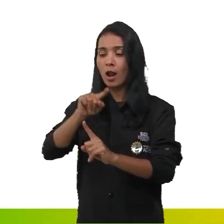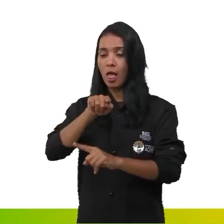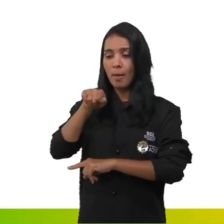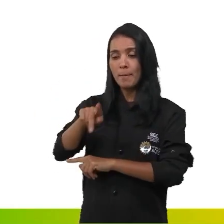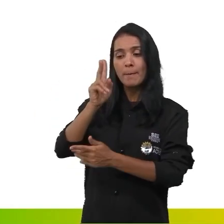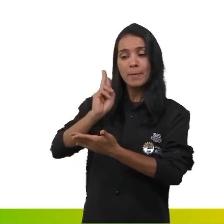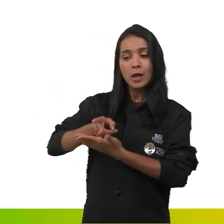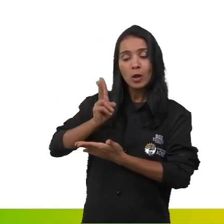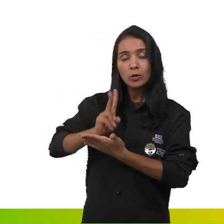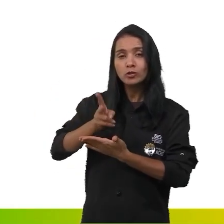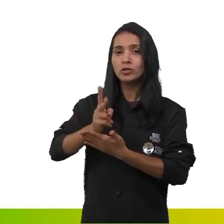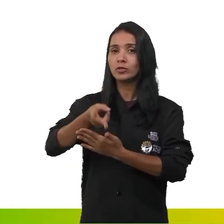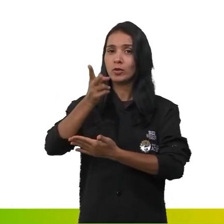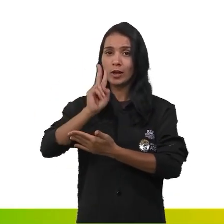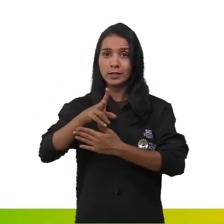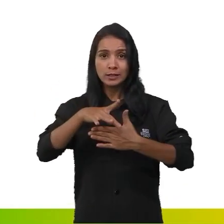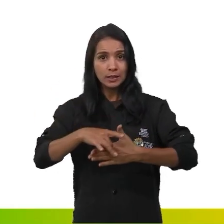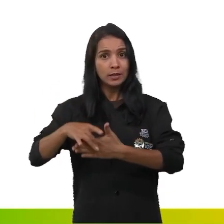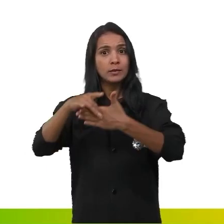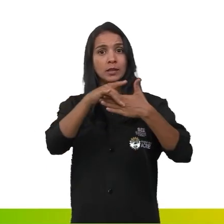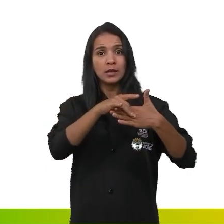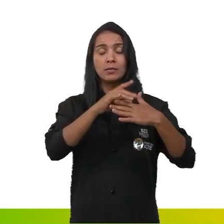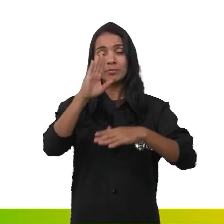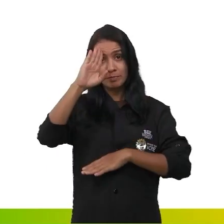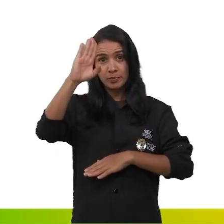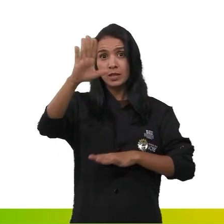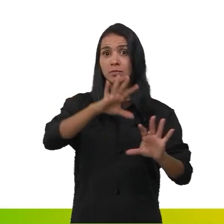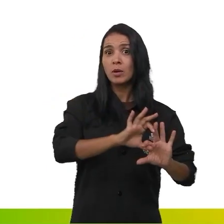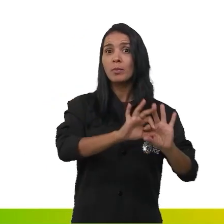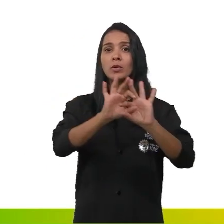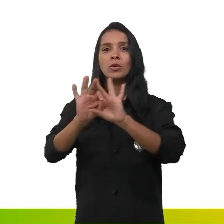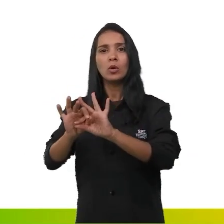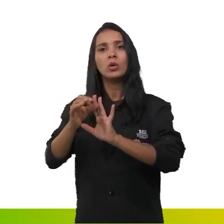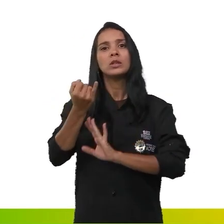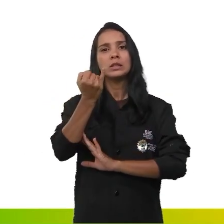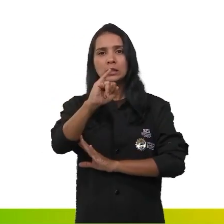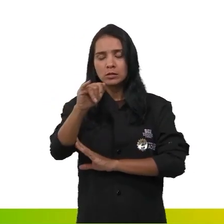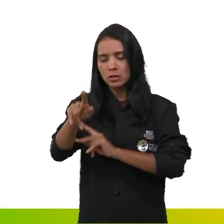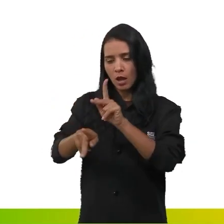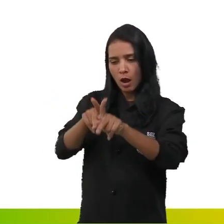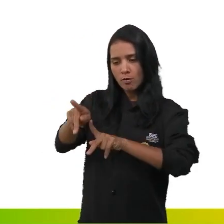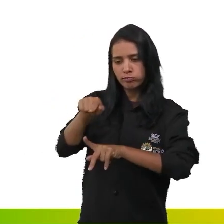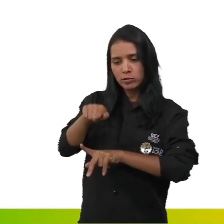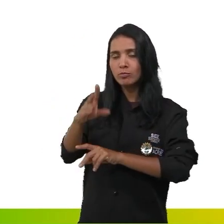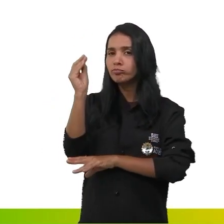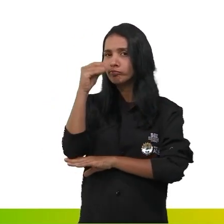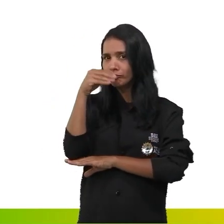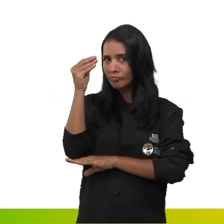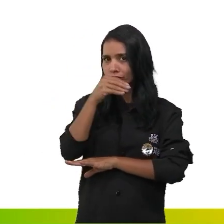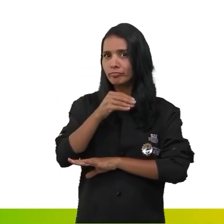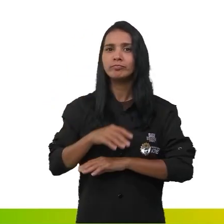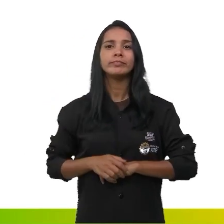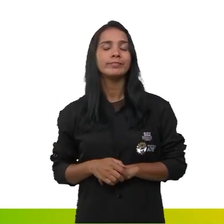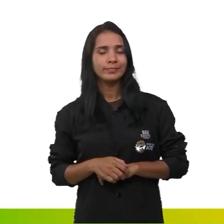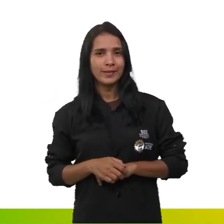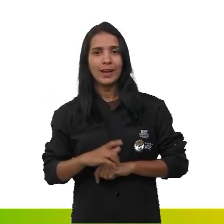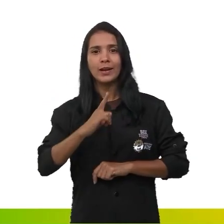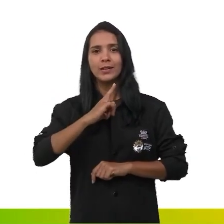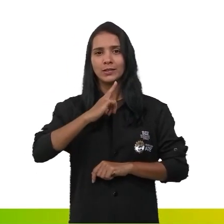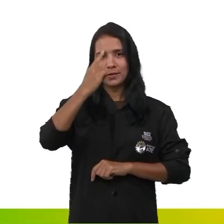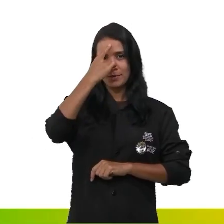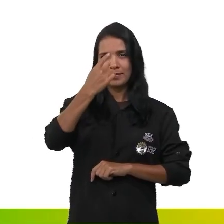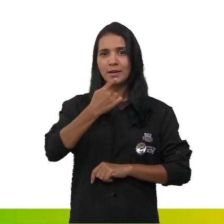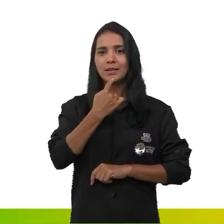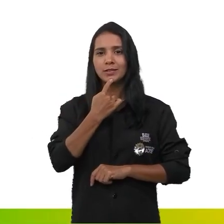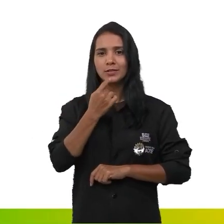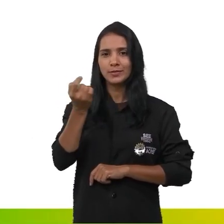poder, especialmente em contextos de fragilidade social. E aí aqui eu tenho uma charge que